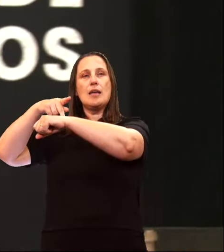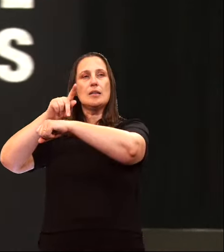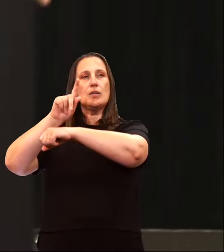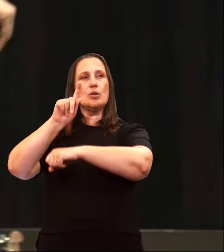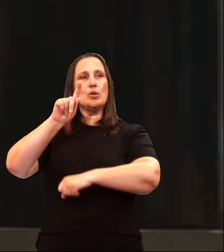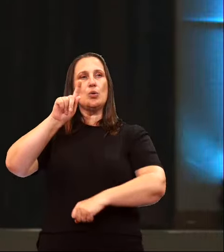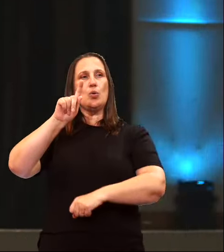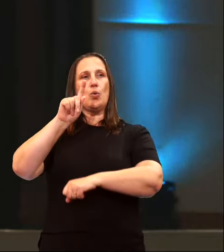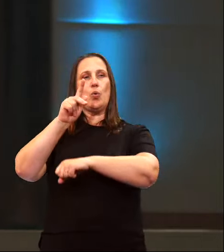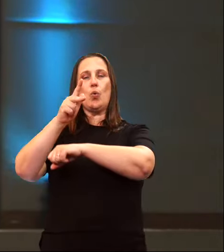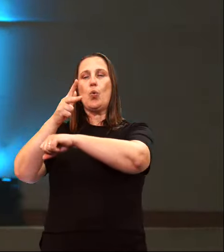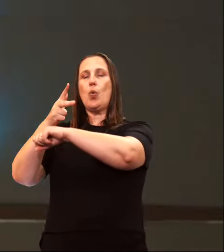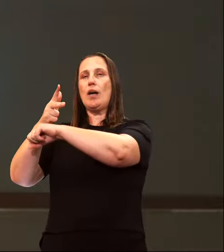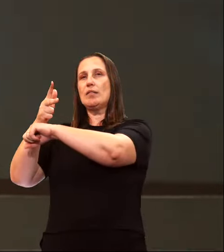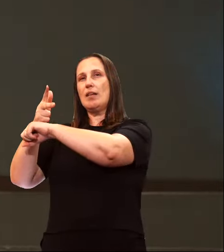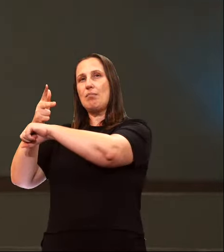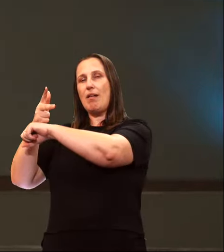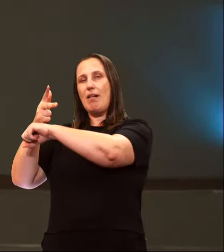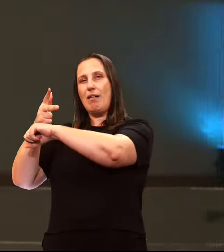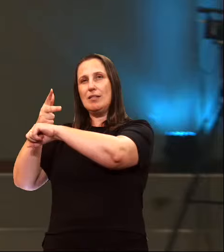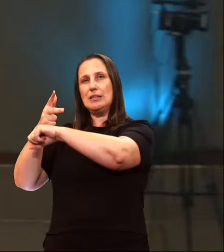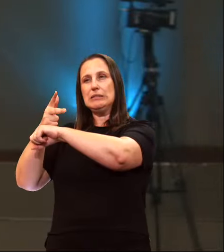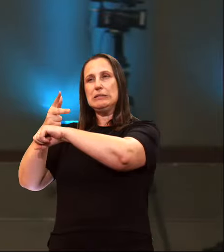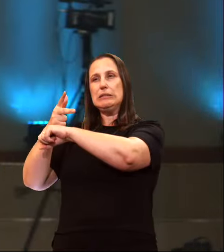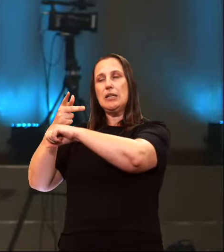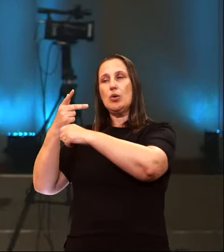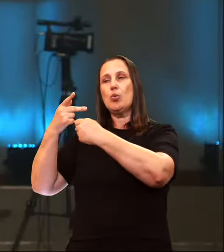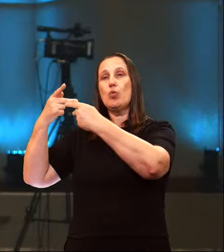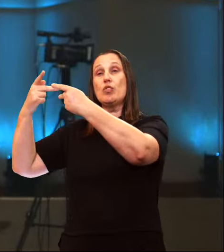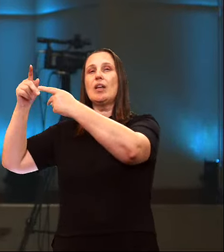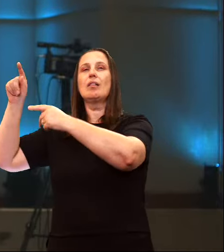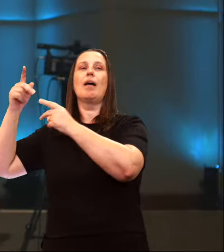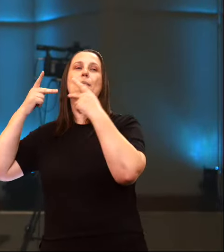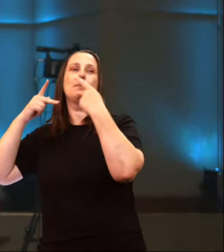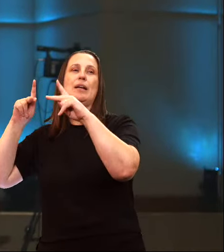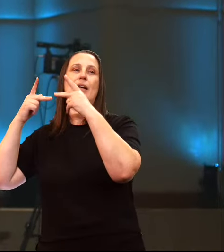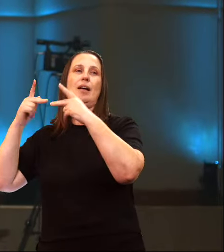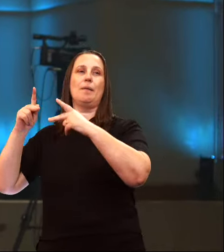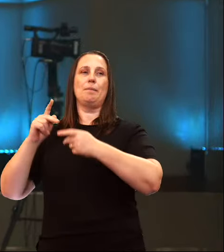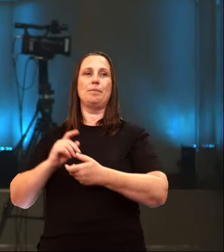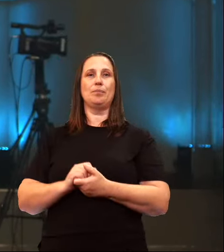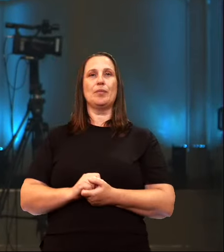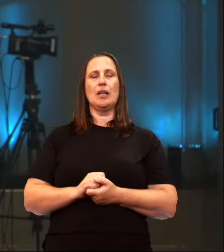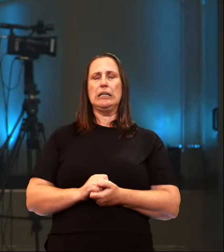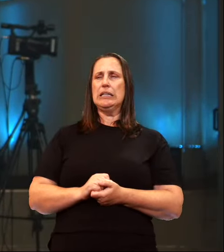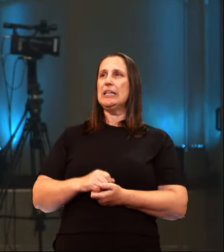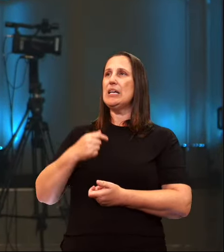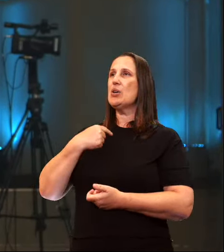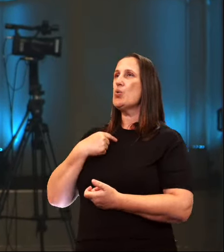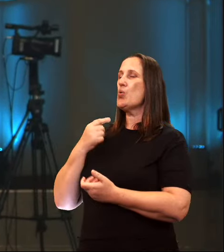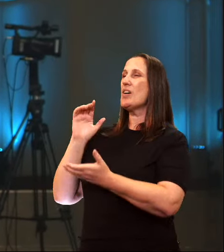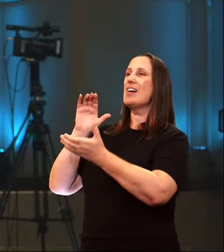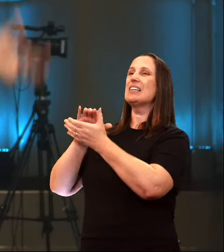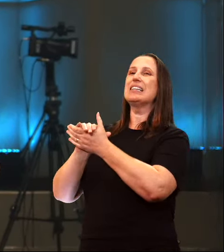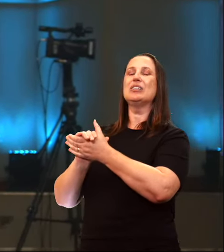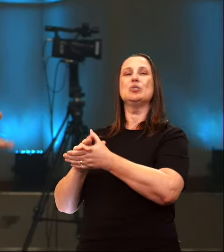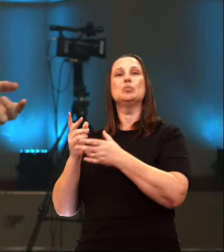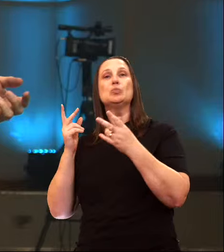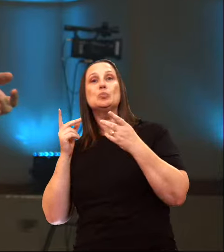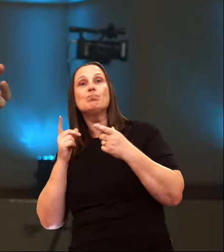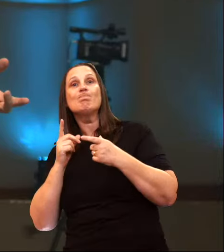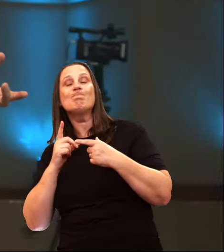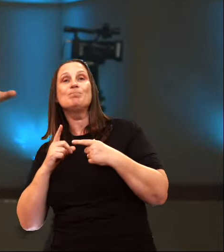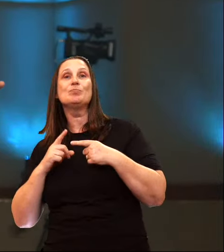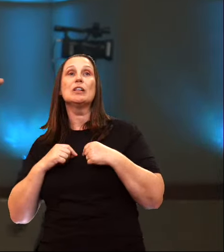uma parada no México. Eu era recém-casado, falei: puxa, olha que